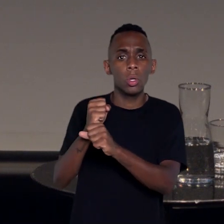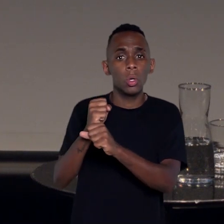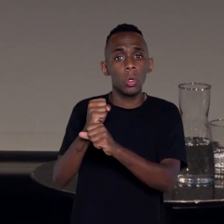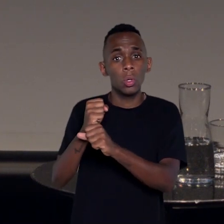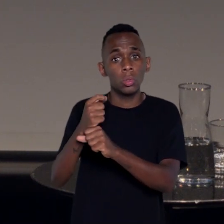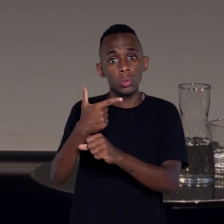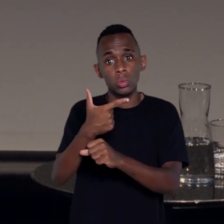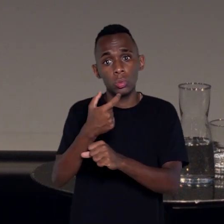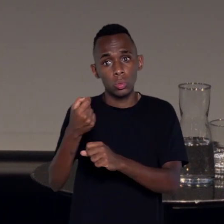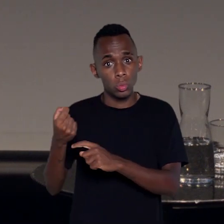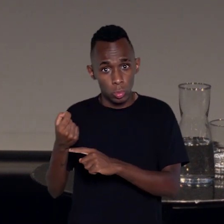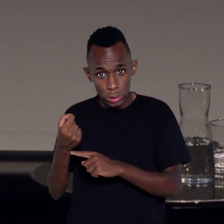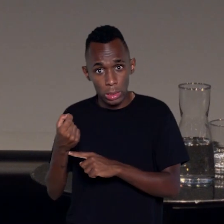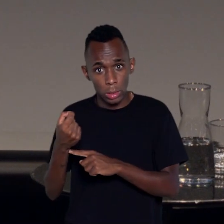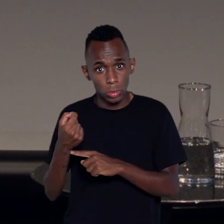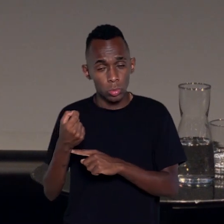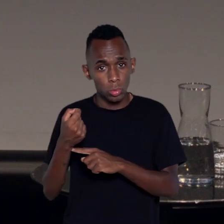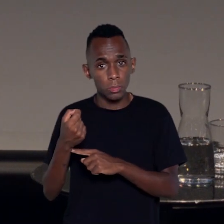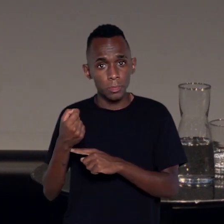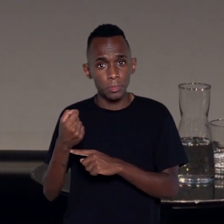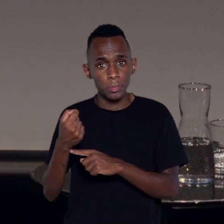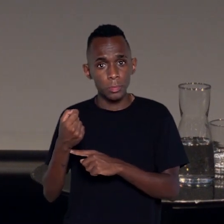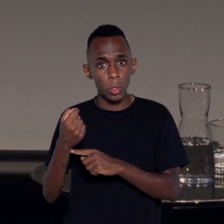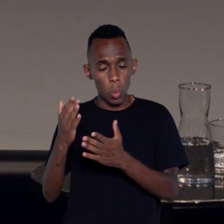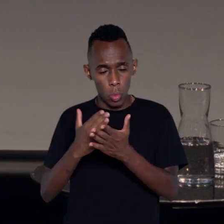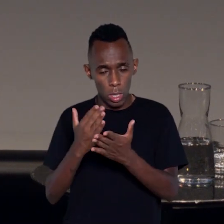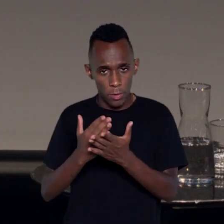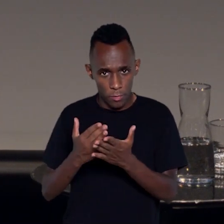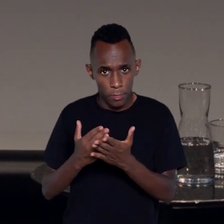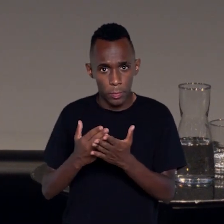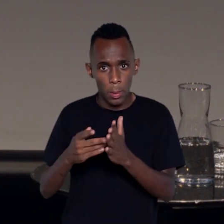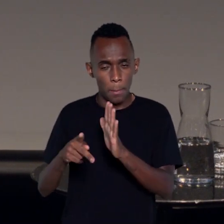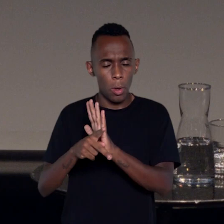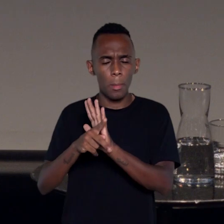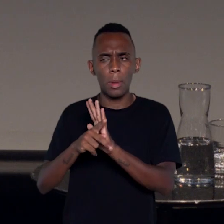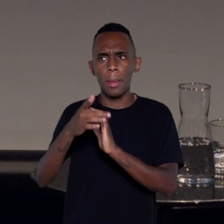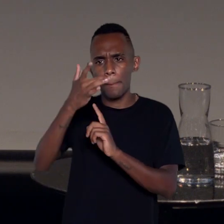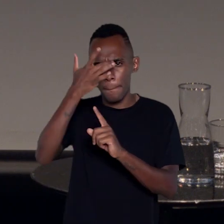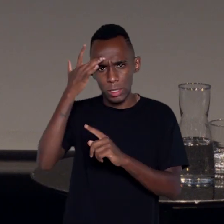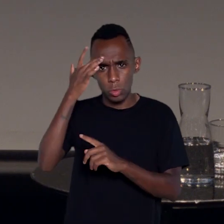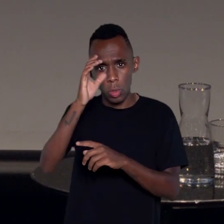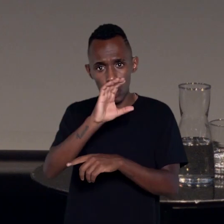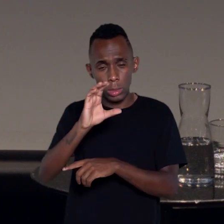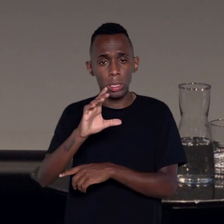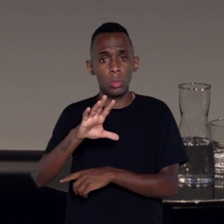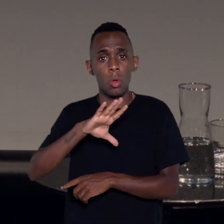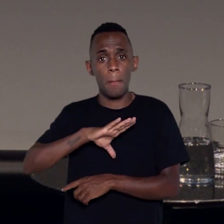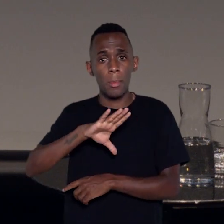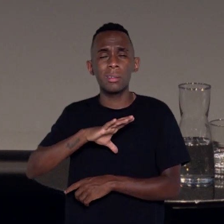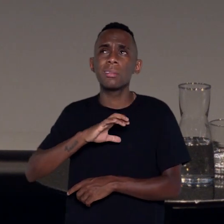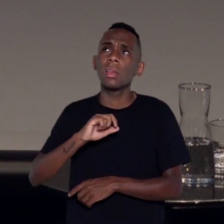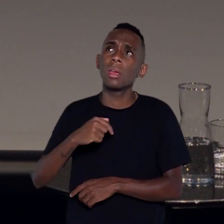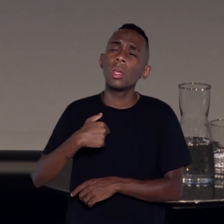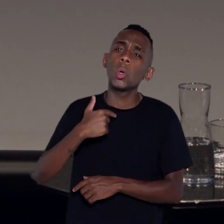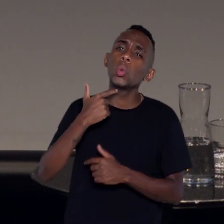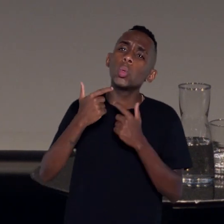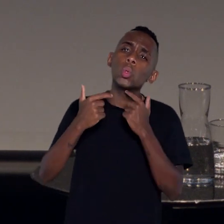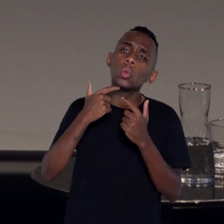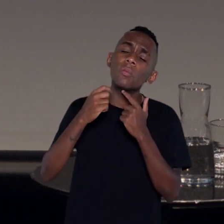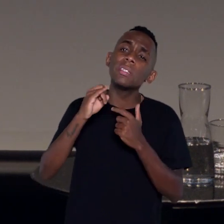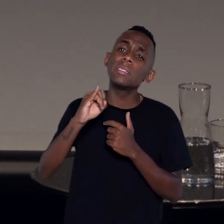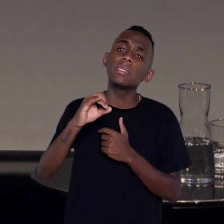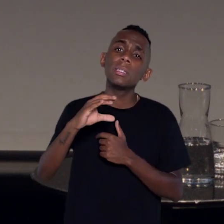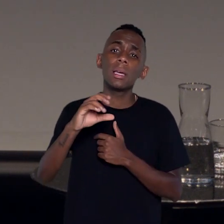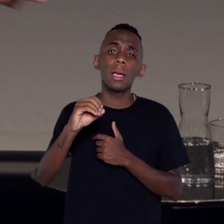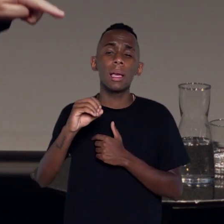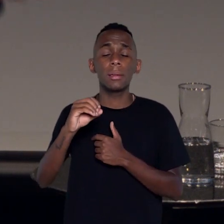200 livros, que foi coordenado pelo Zé Manuel Diogo, um português, eu tenho dúvidas se